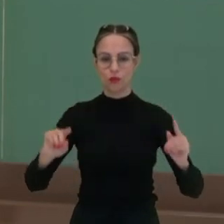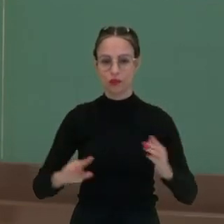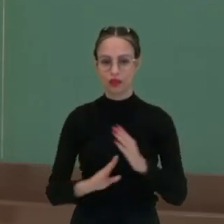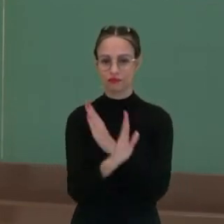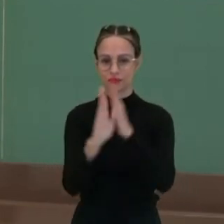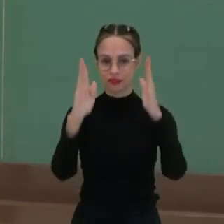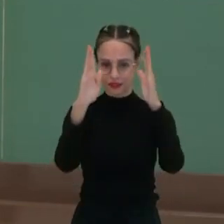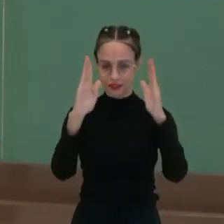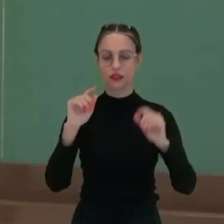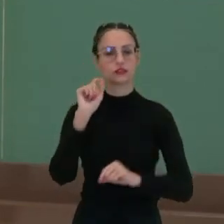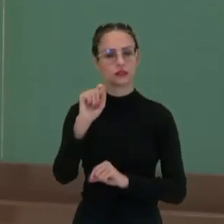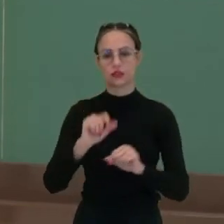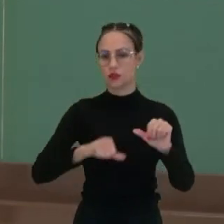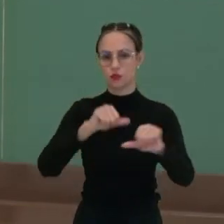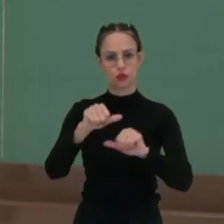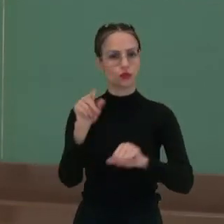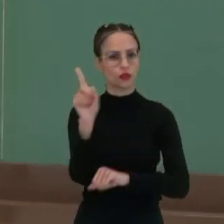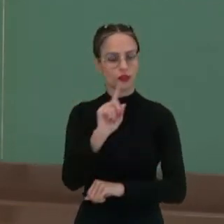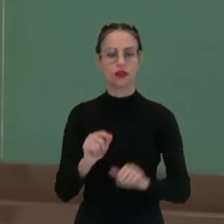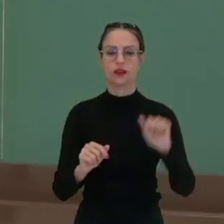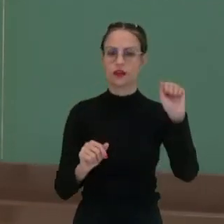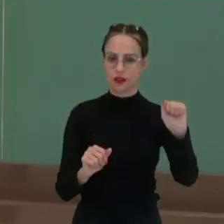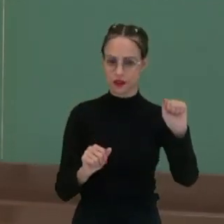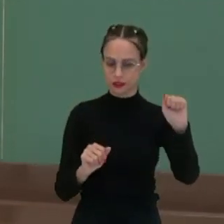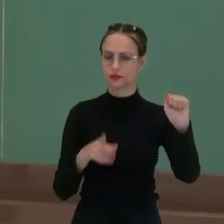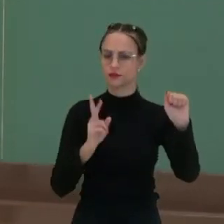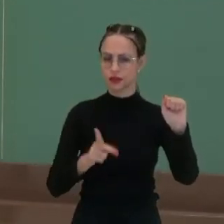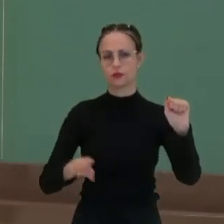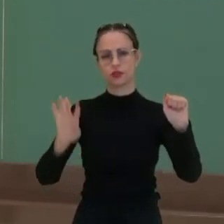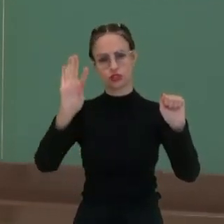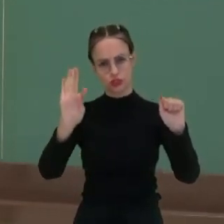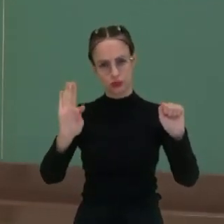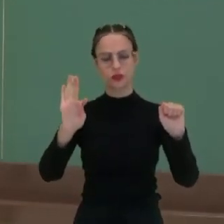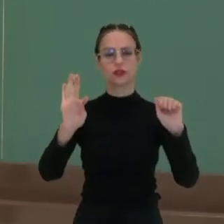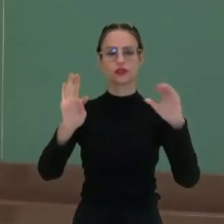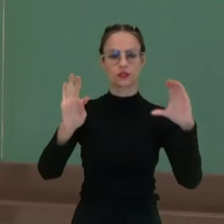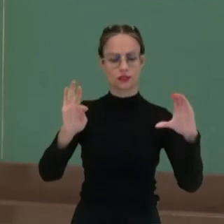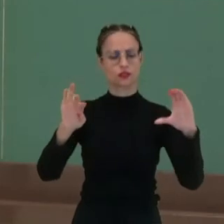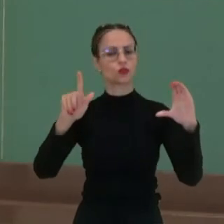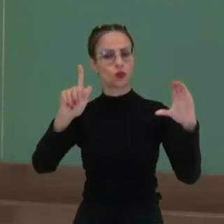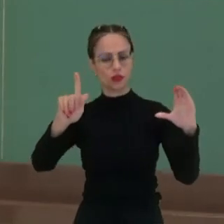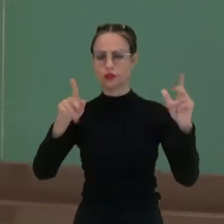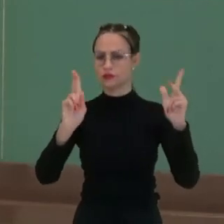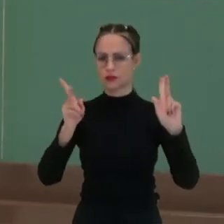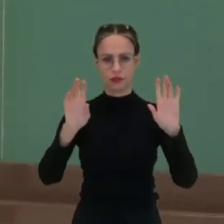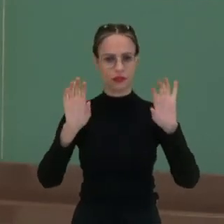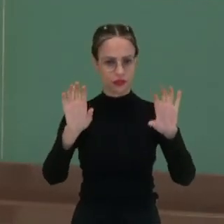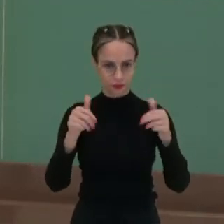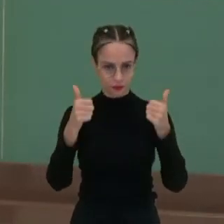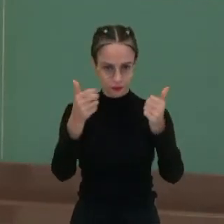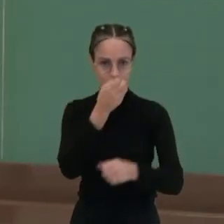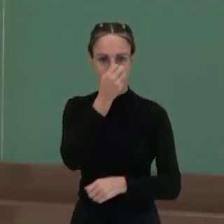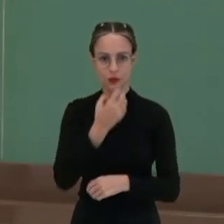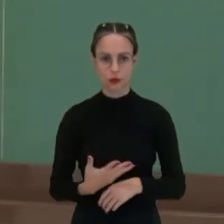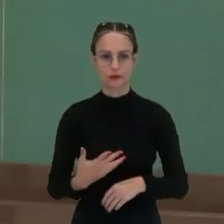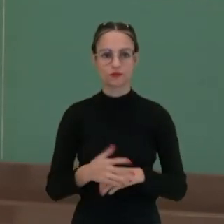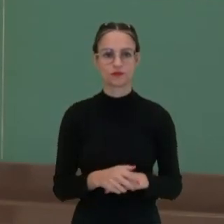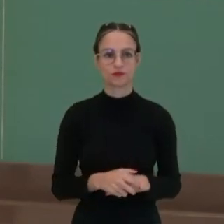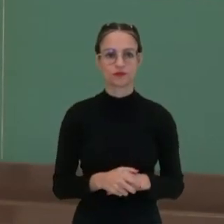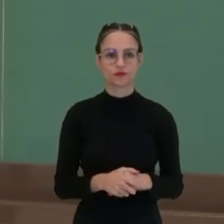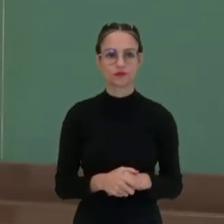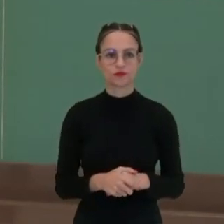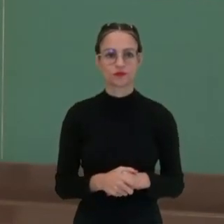complementar. Não altera, gente, por favor. Adenina sempre com timina, citosina sempre com guanina, tá bom? Então, vamos